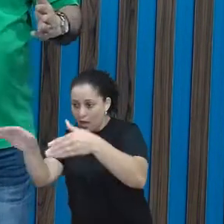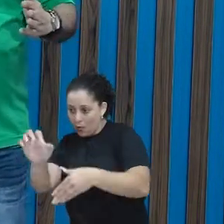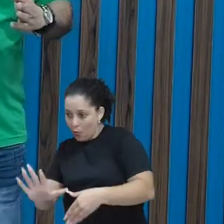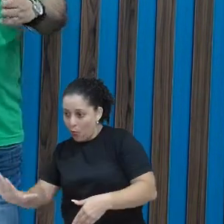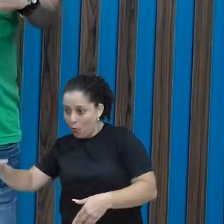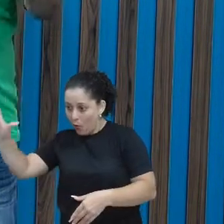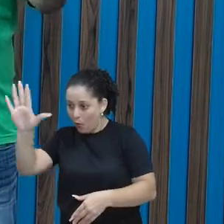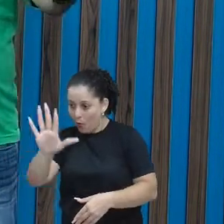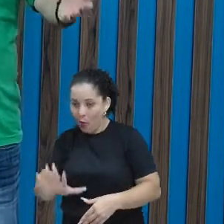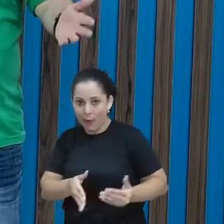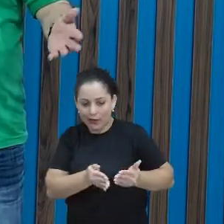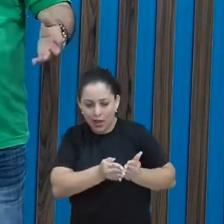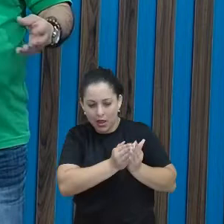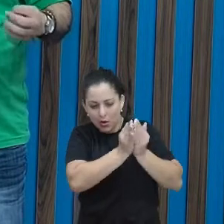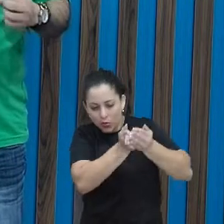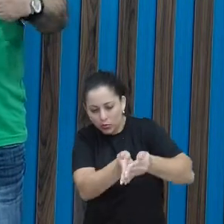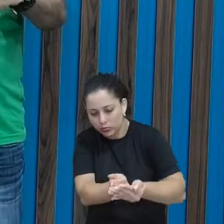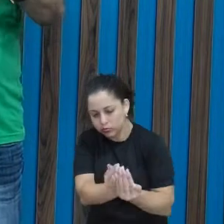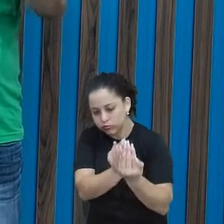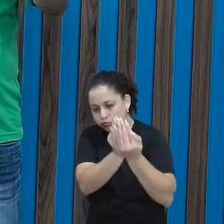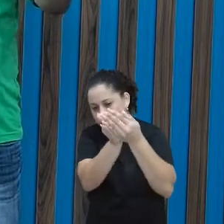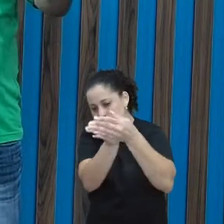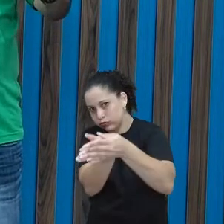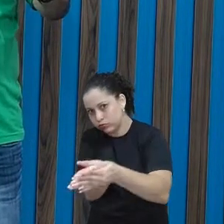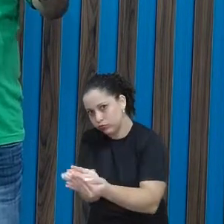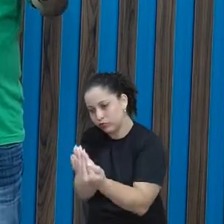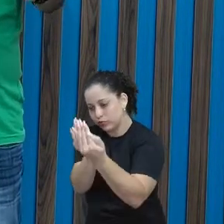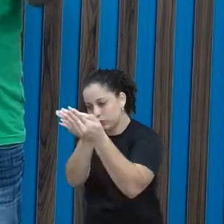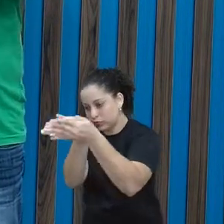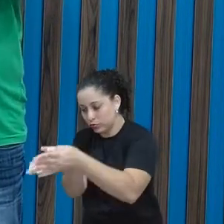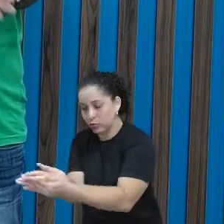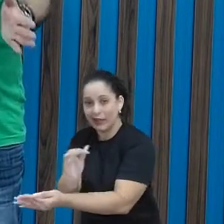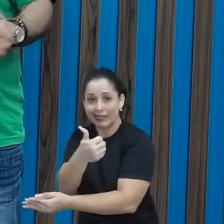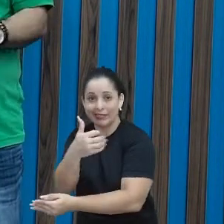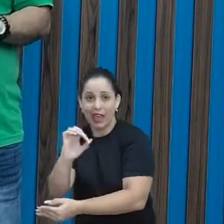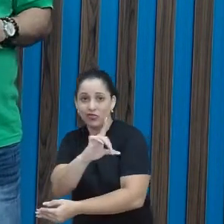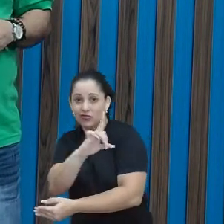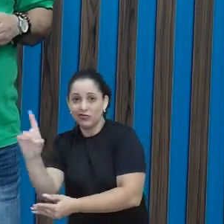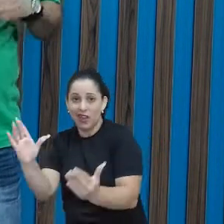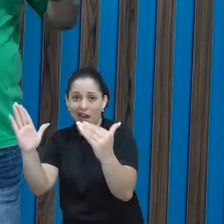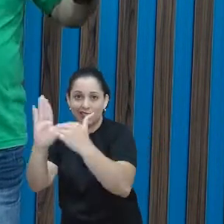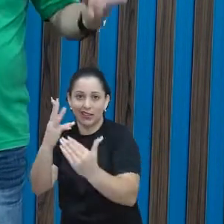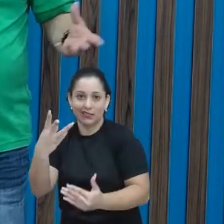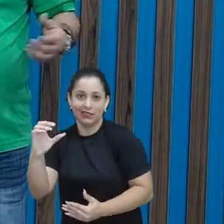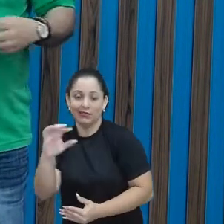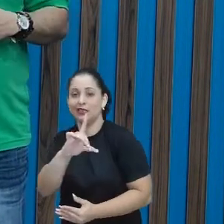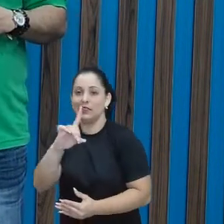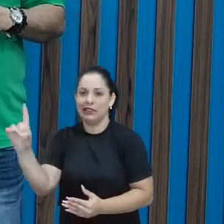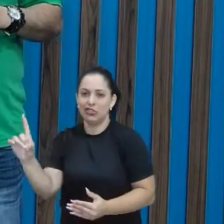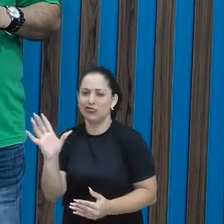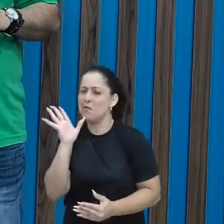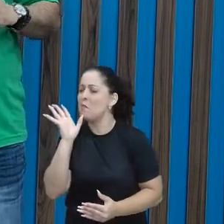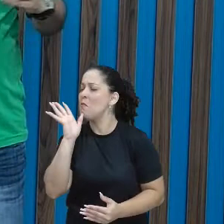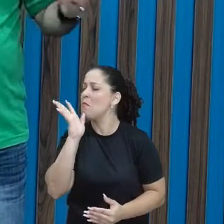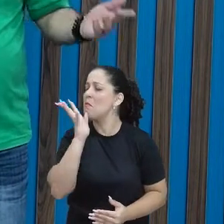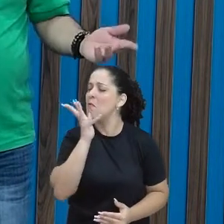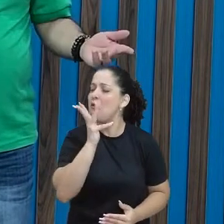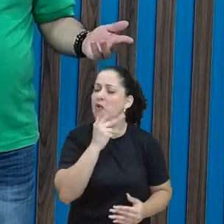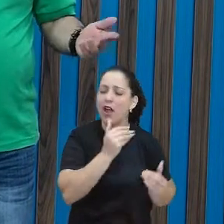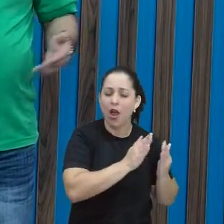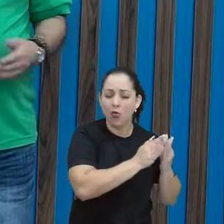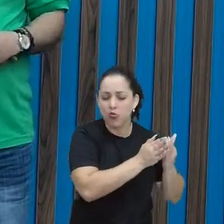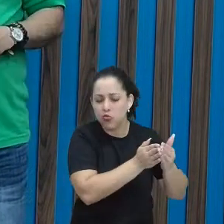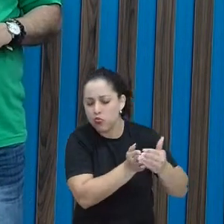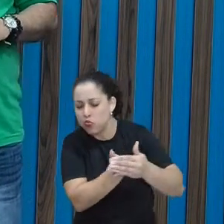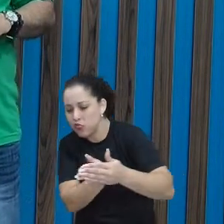torno de 10 dias, né, 10 a 30 dias, a depender do período. Hoje você faz em 8 horas,